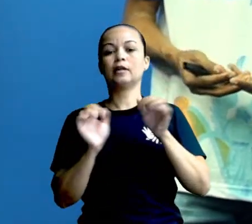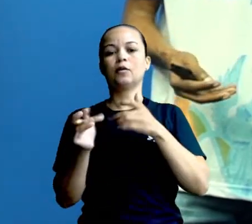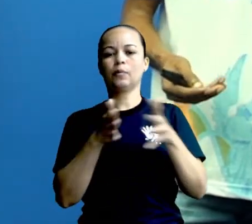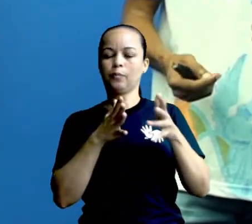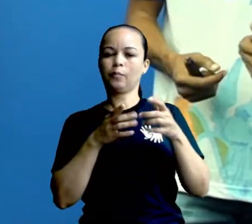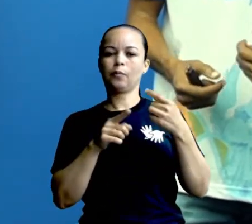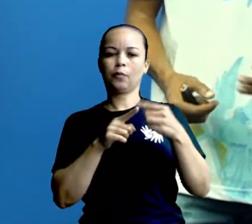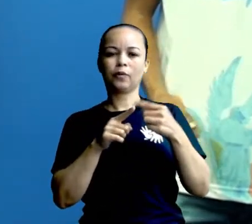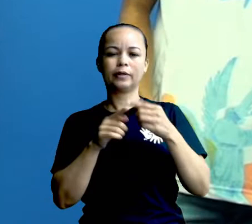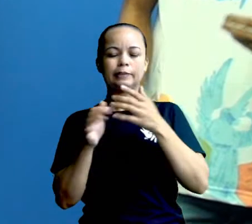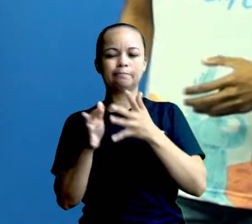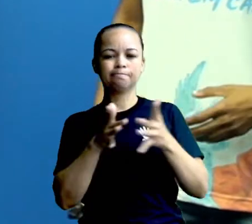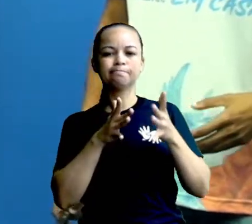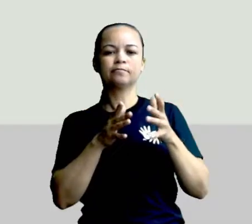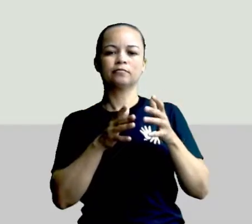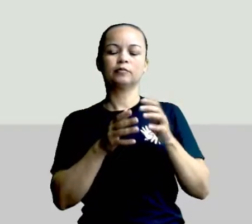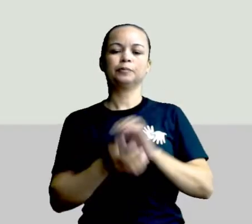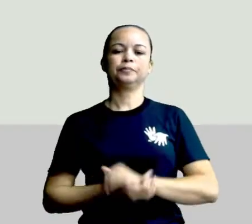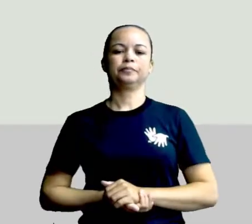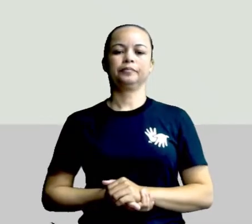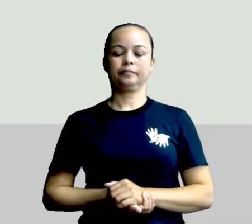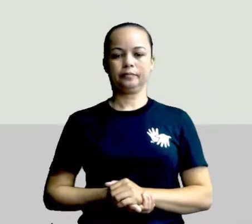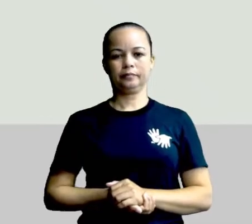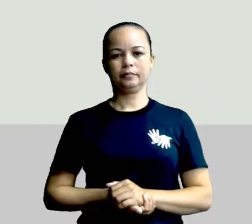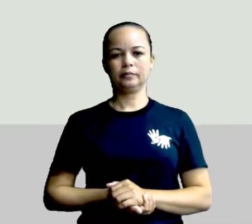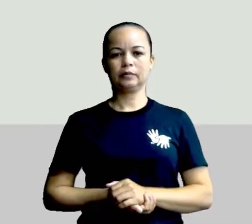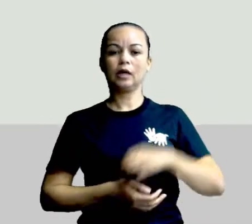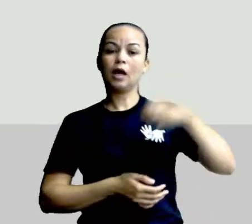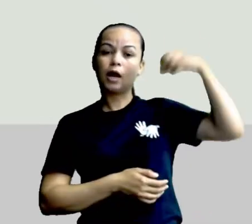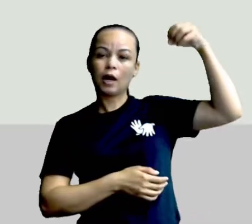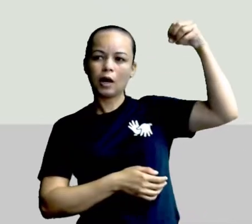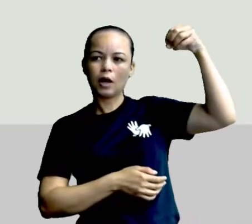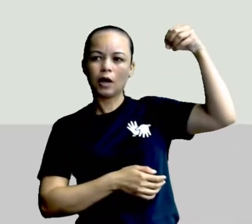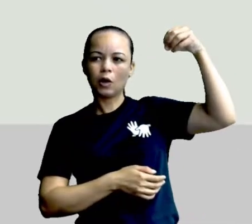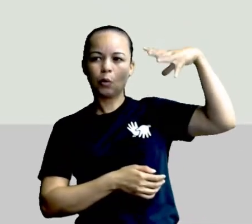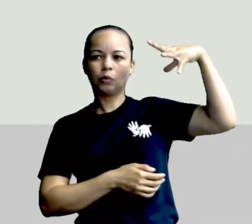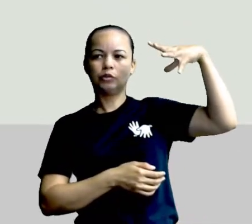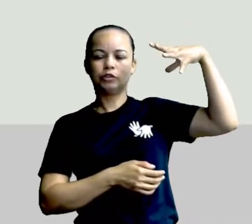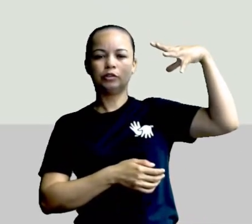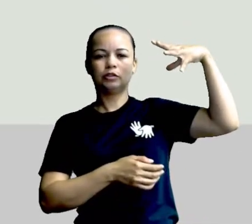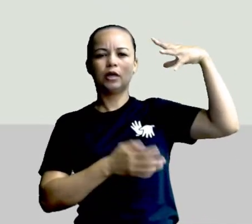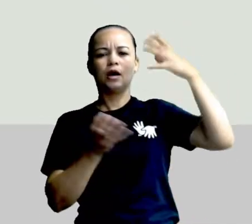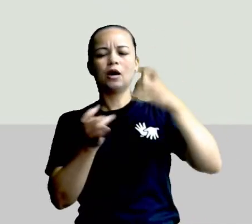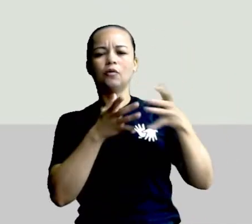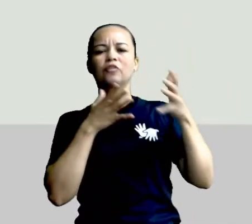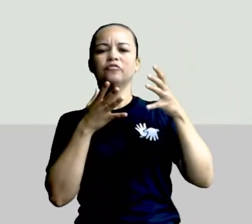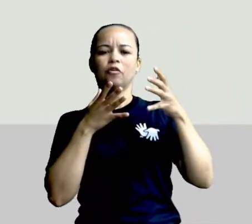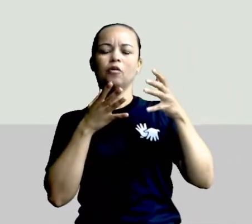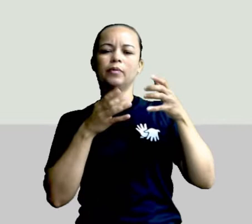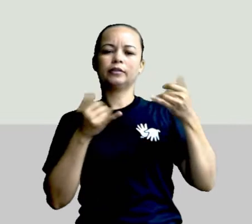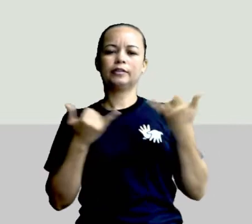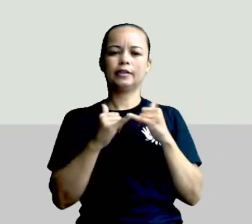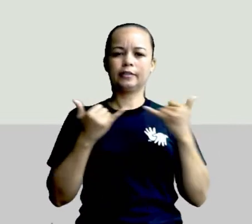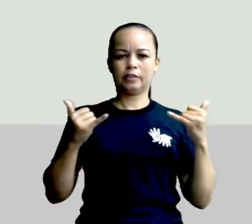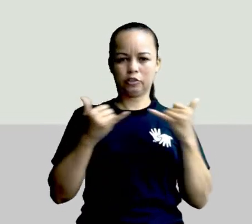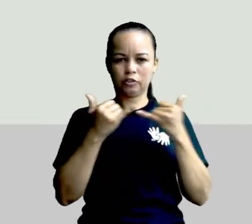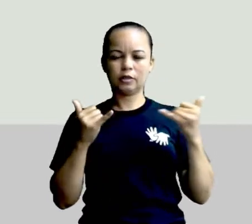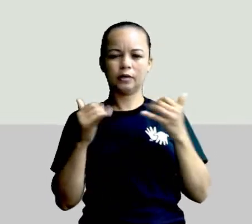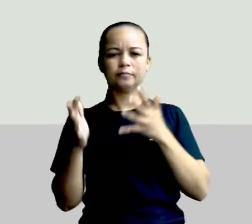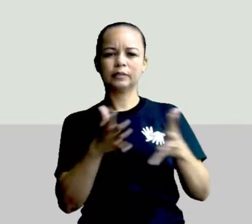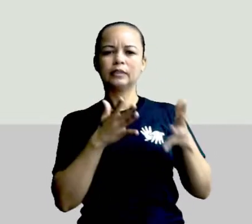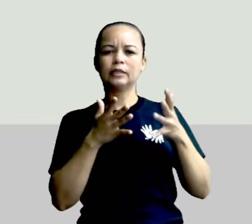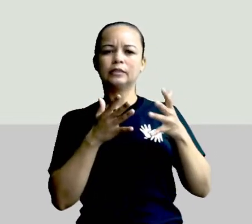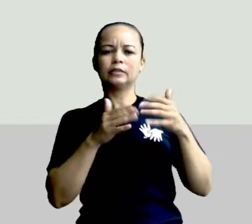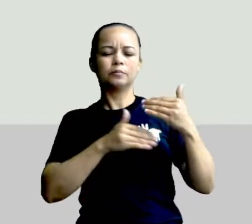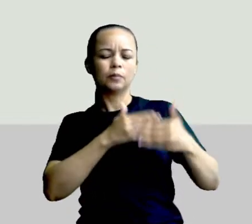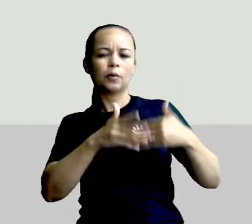complexo, beleza? Vamos lá para o slide. Então, luz. Luz é uma forma de energia radiante, tá?